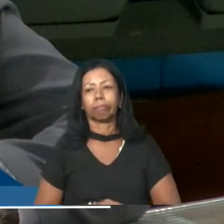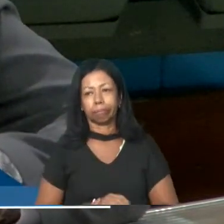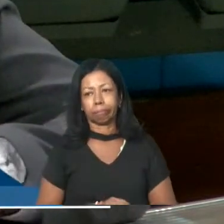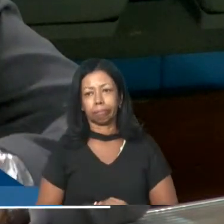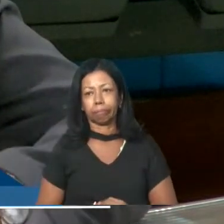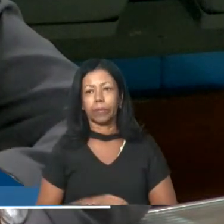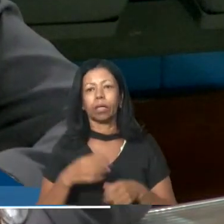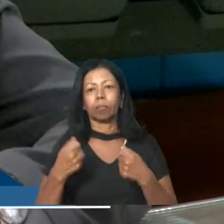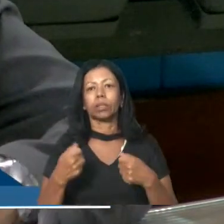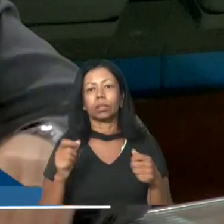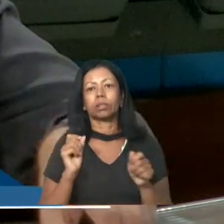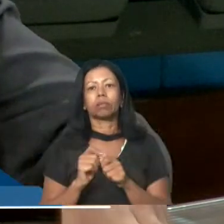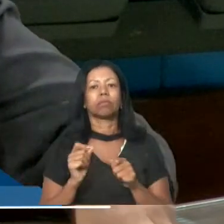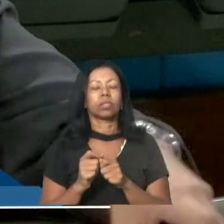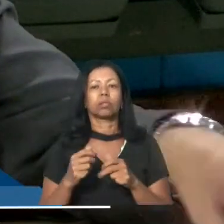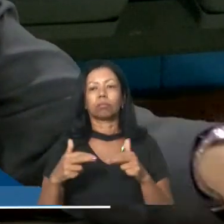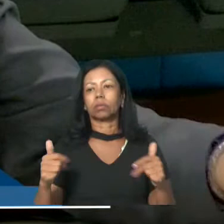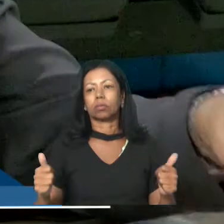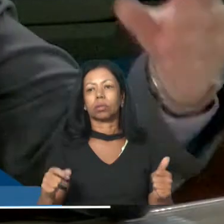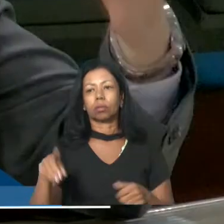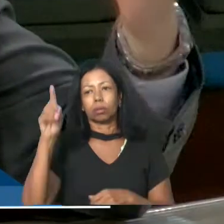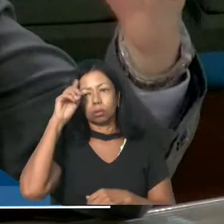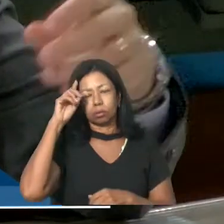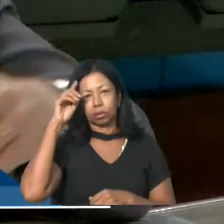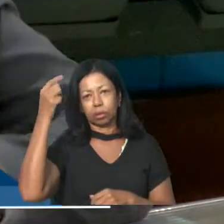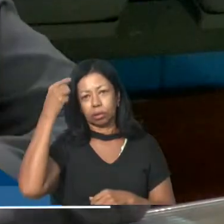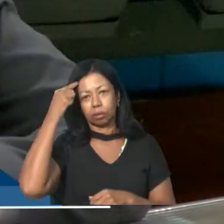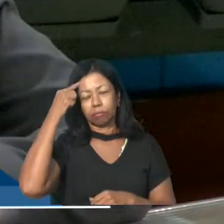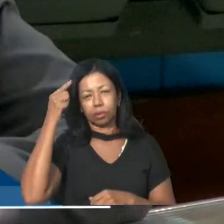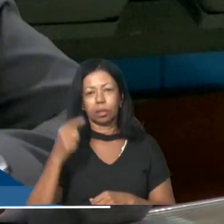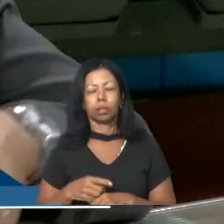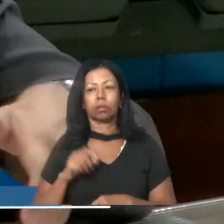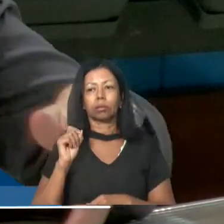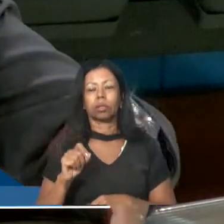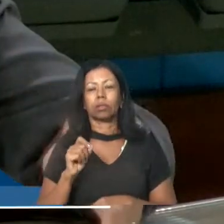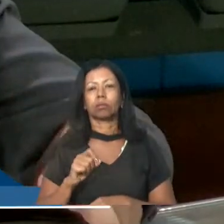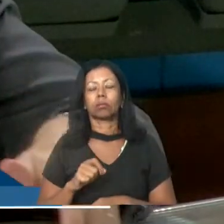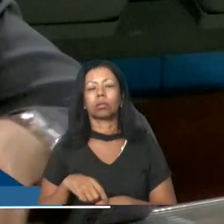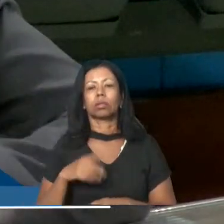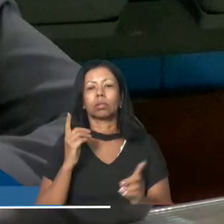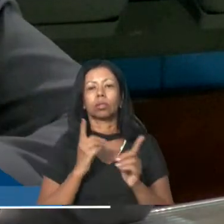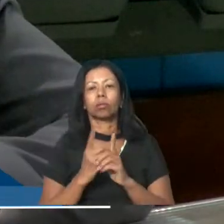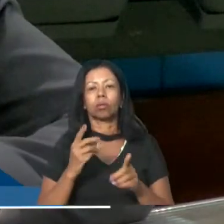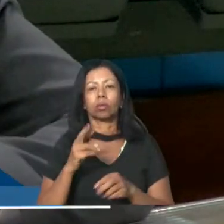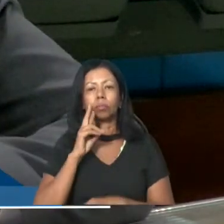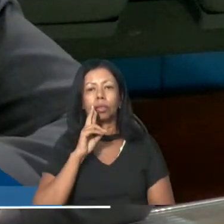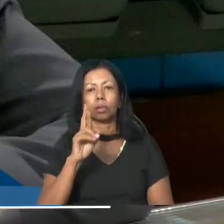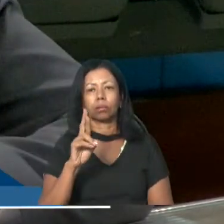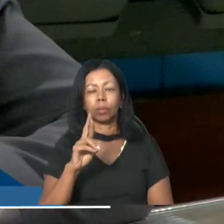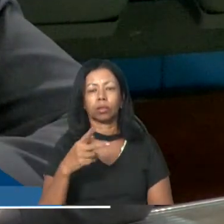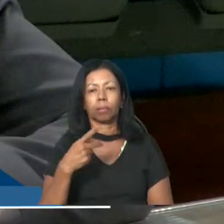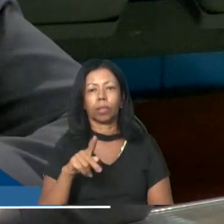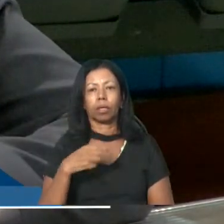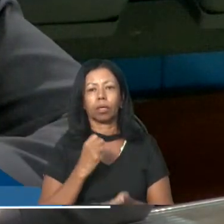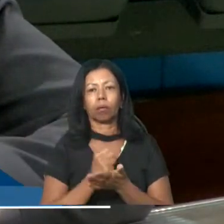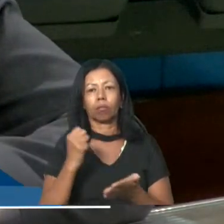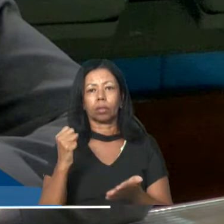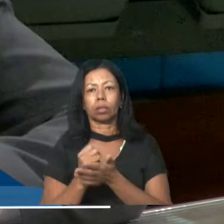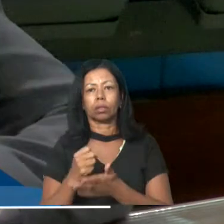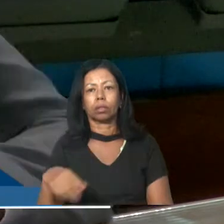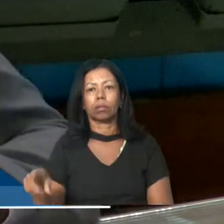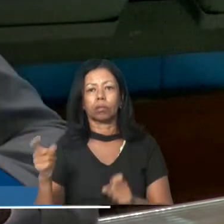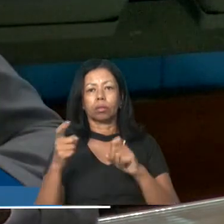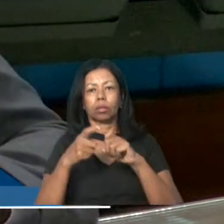Se tomar providências. Então, que esse dia se reflita contra isso, que se busque uma solução para a contratação de médicos.